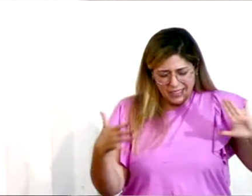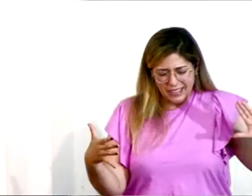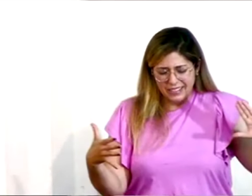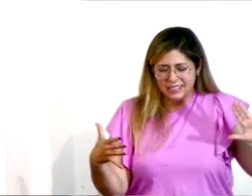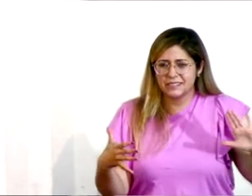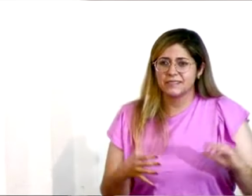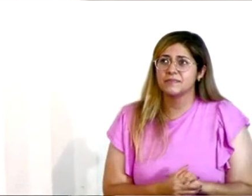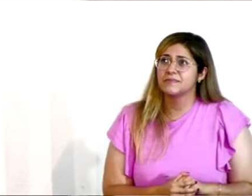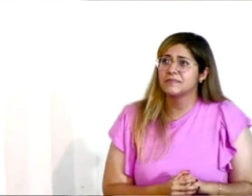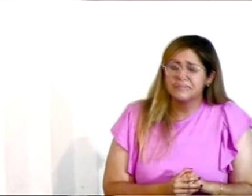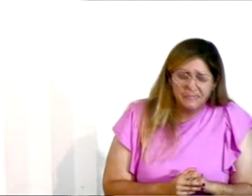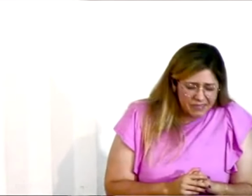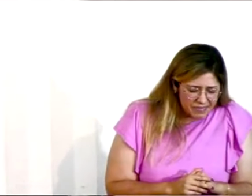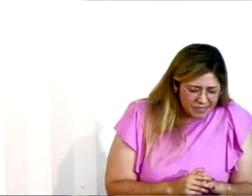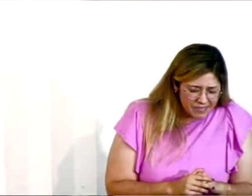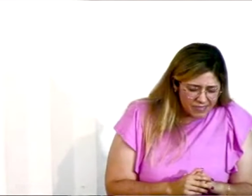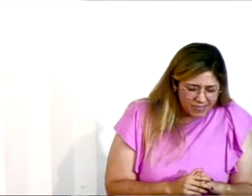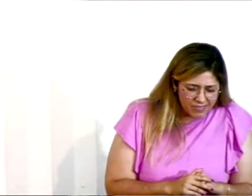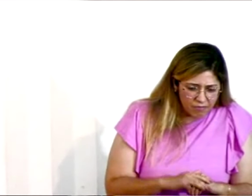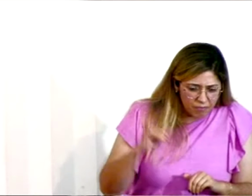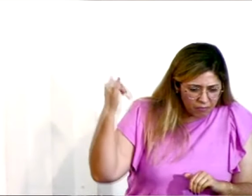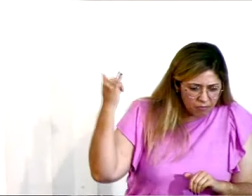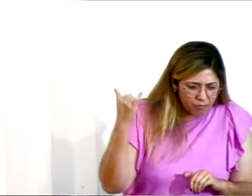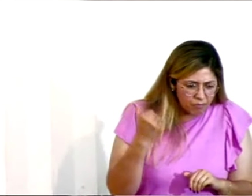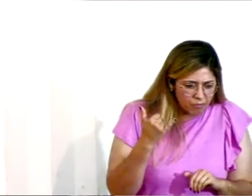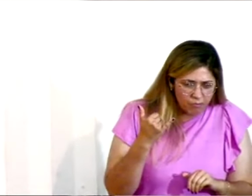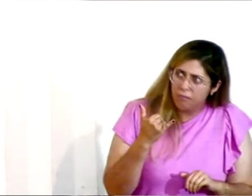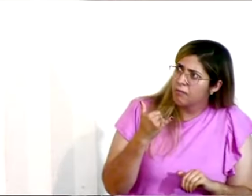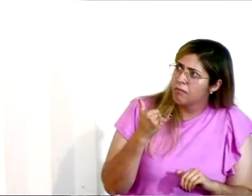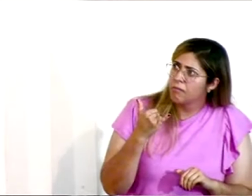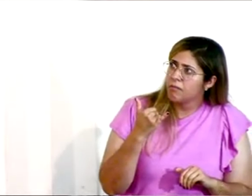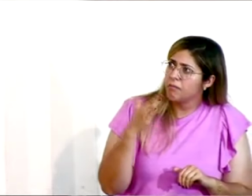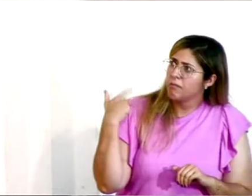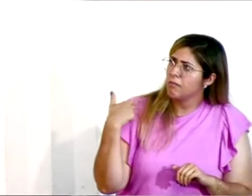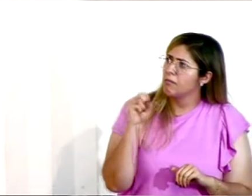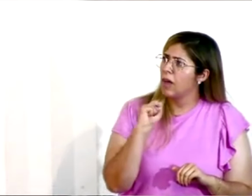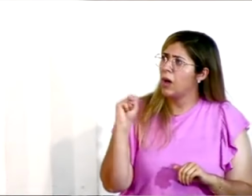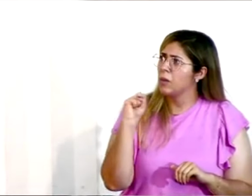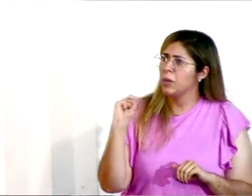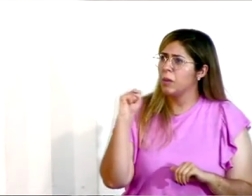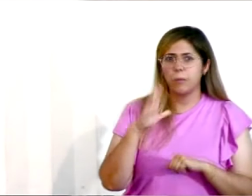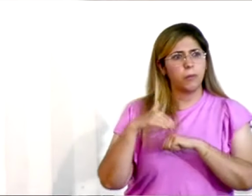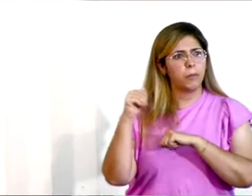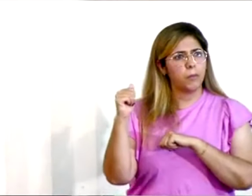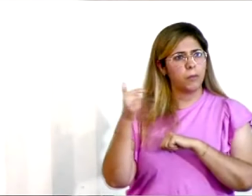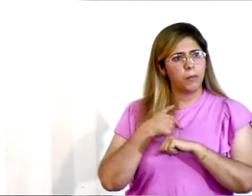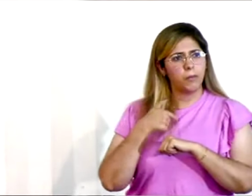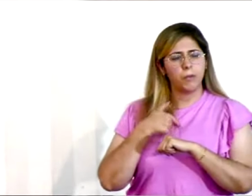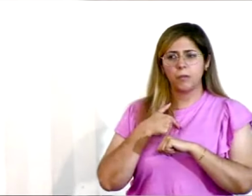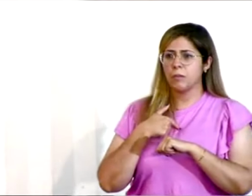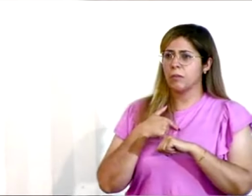dizia, Saulo, Saulo, por que essa perseguição, Saulo?